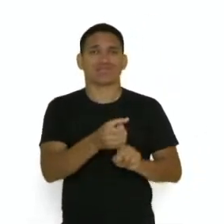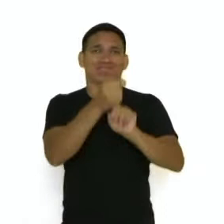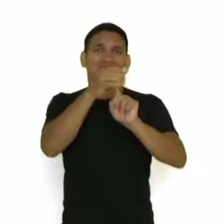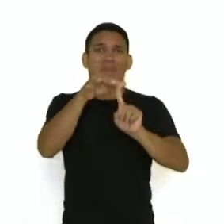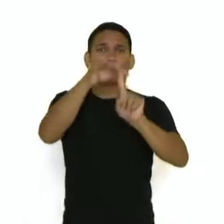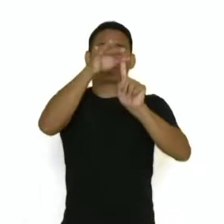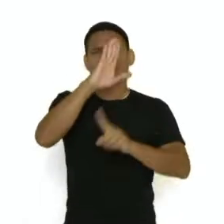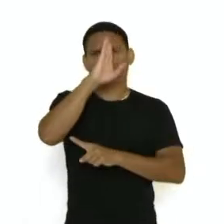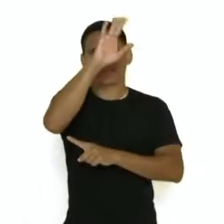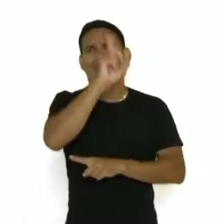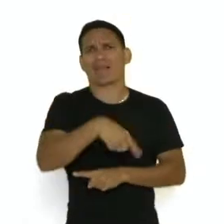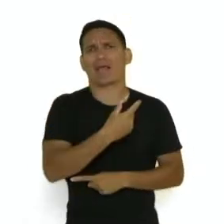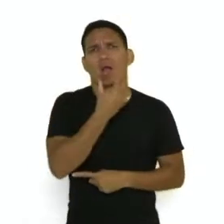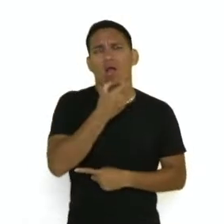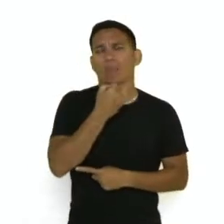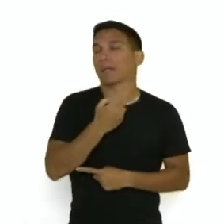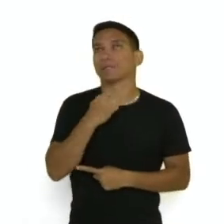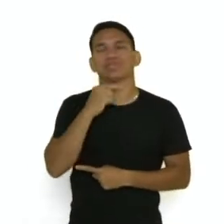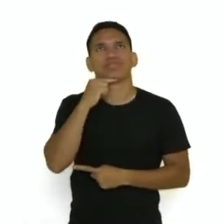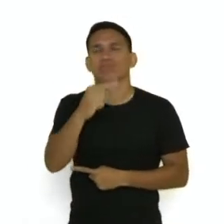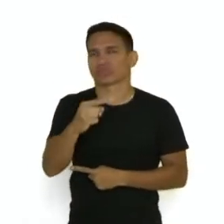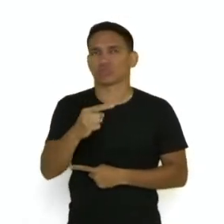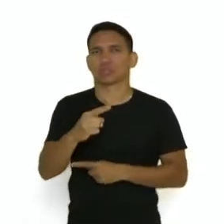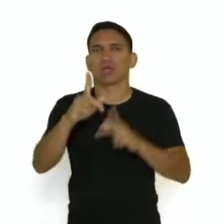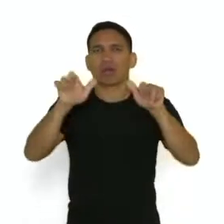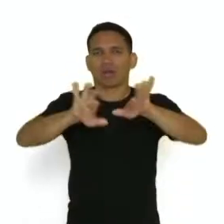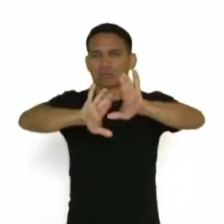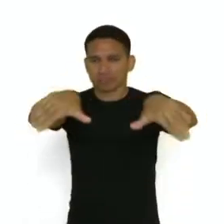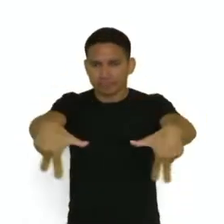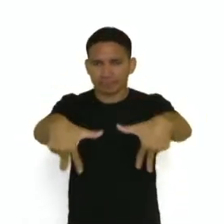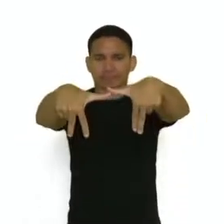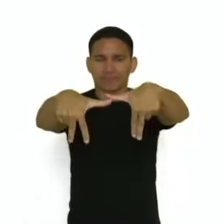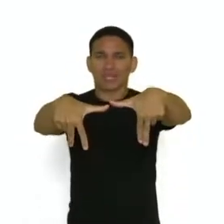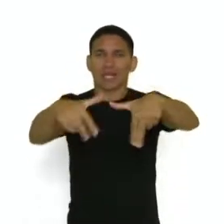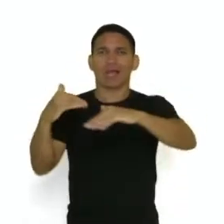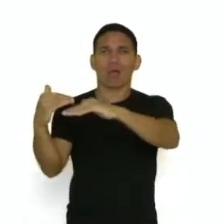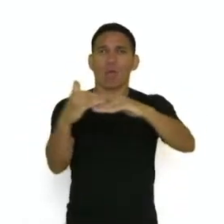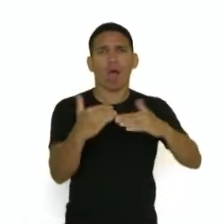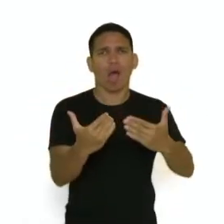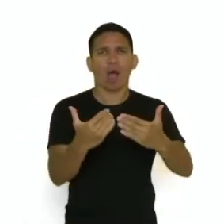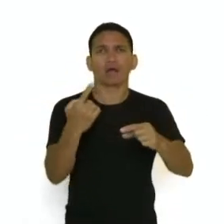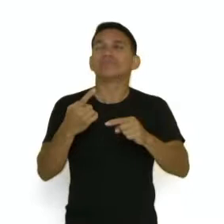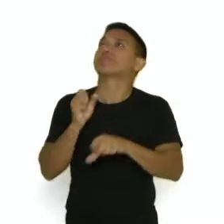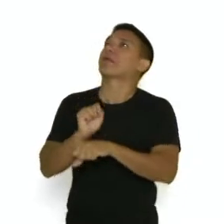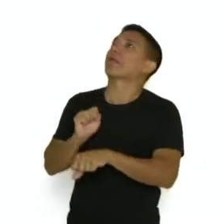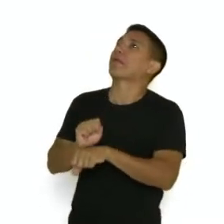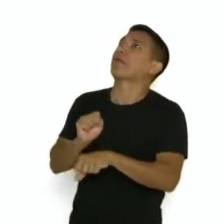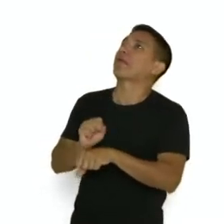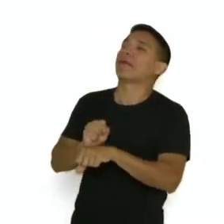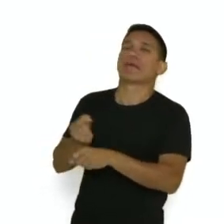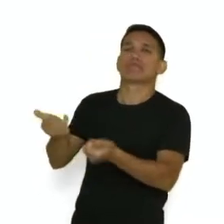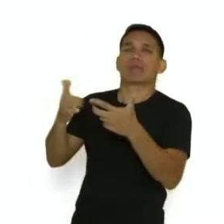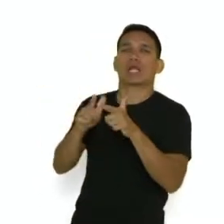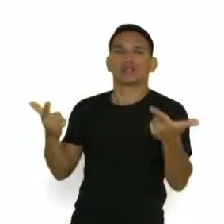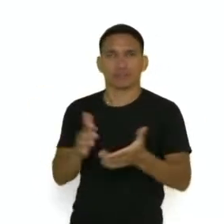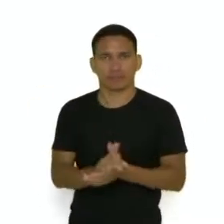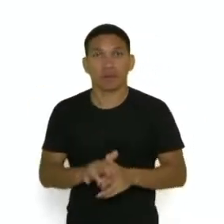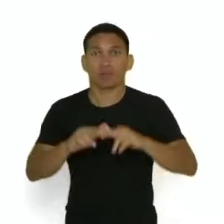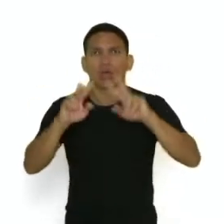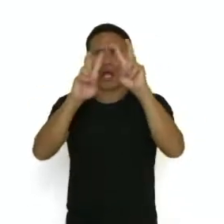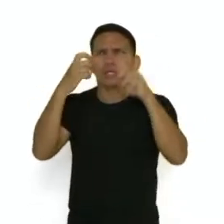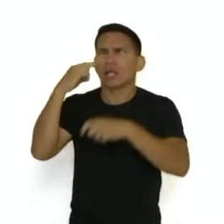esperar a igualdade de gênero cair do céu. Então aqui, vamos ler o título e o subtítulo de um artigo de opinião. Então botem as mulheres